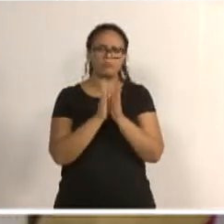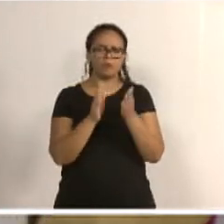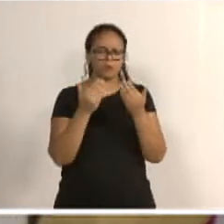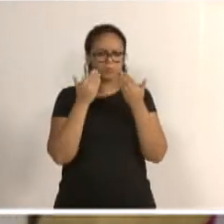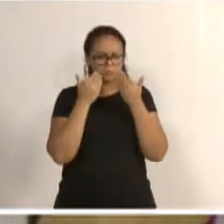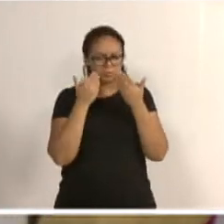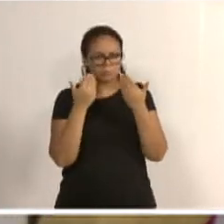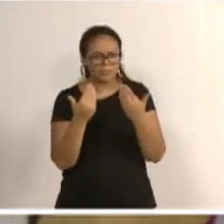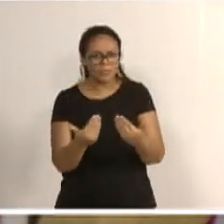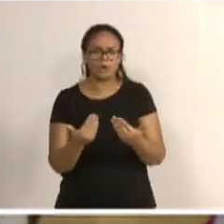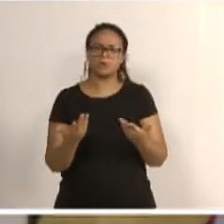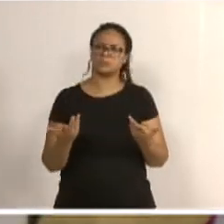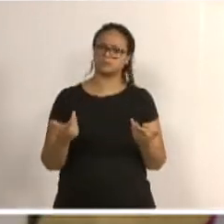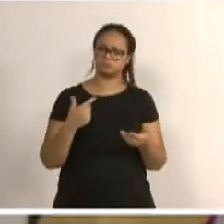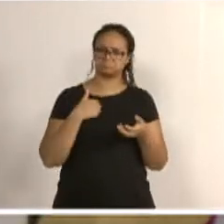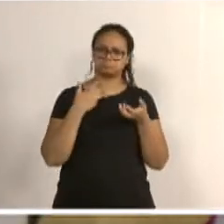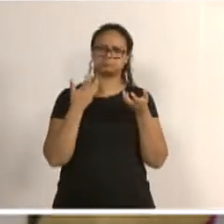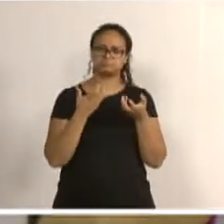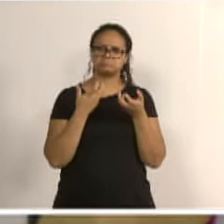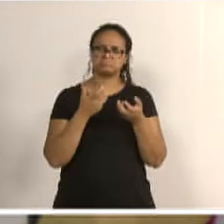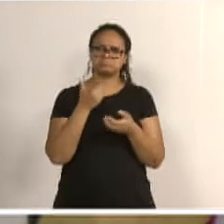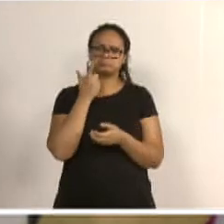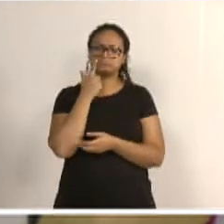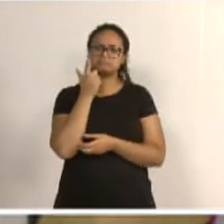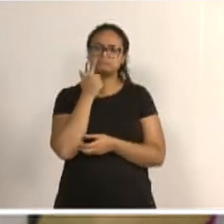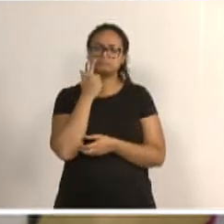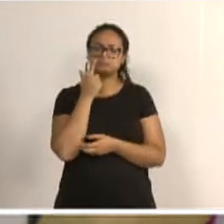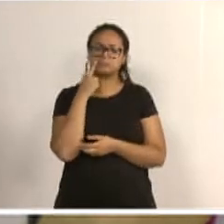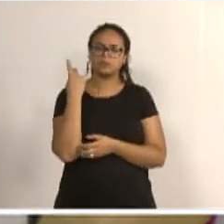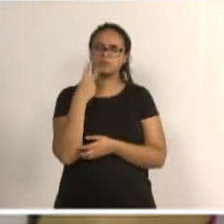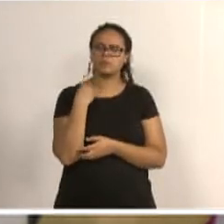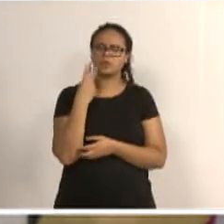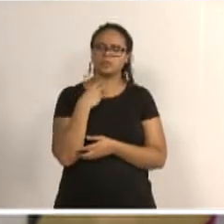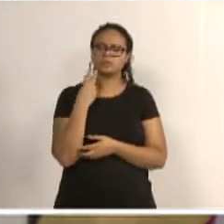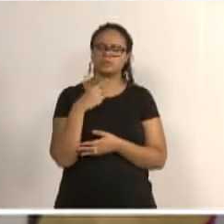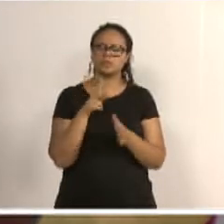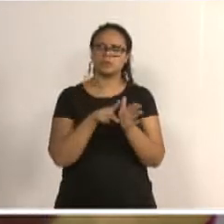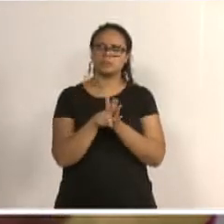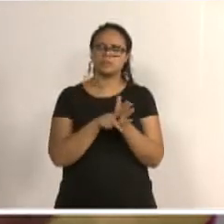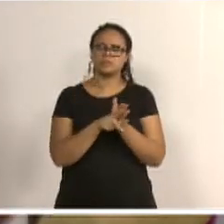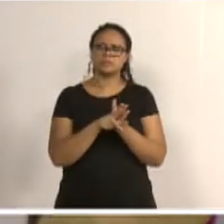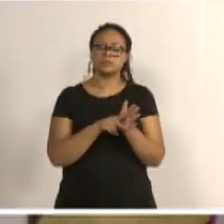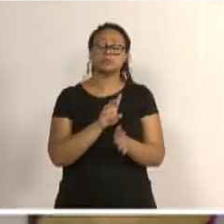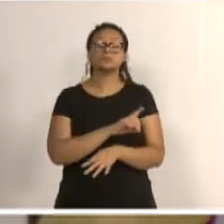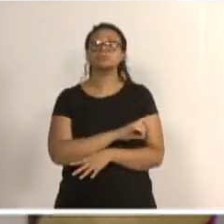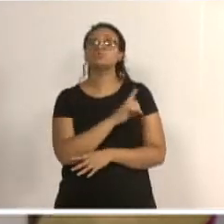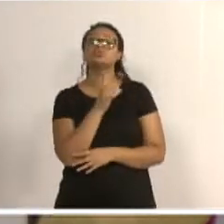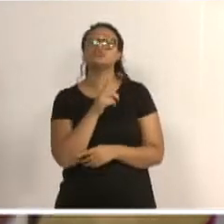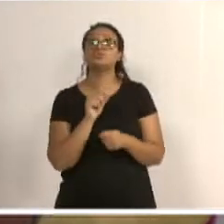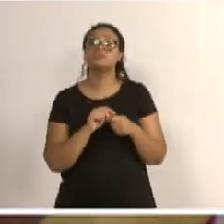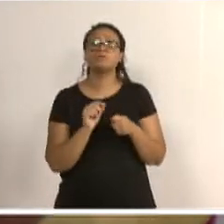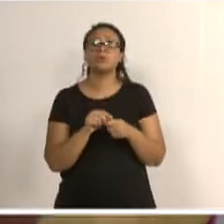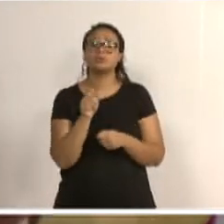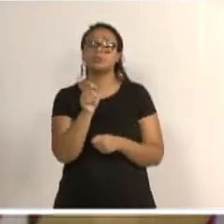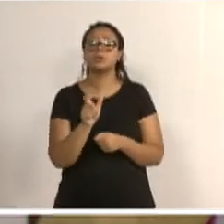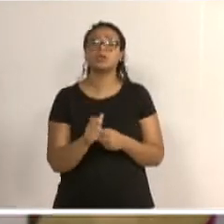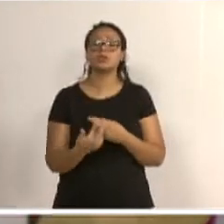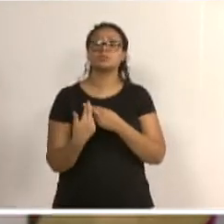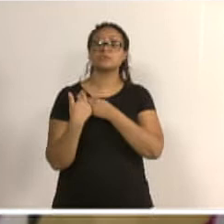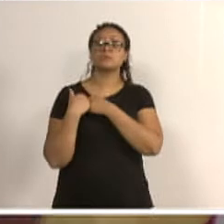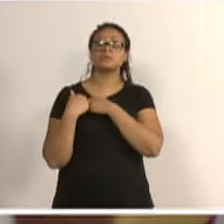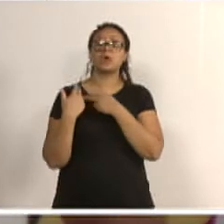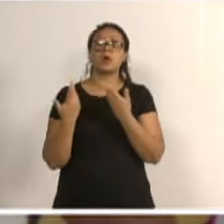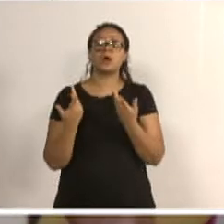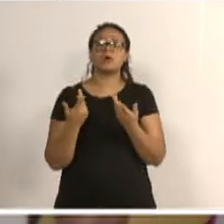os vereadores ou para as entidades que estão aqui, essas pesquisas, quando elas foram feitas, quem que executou essas pesquisas, qual